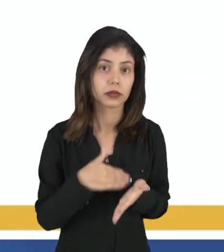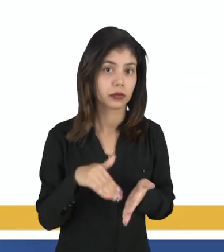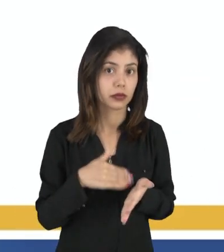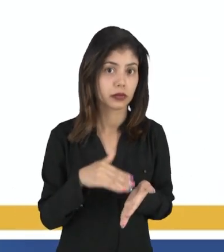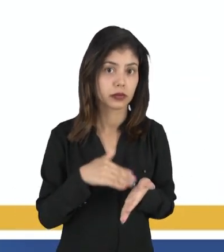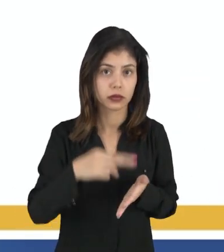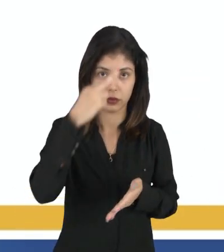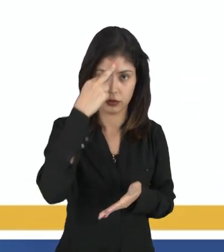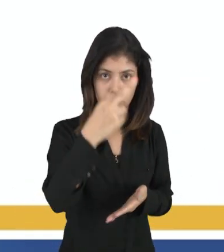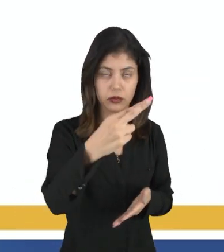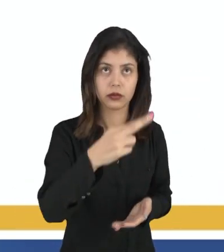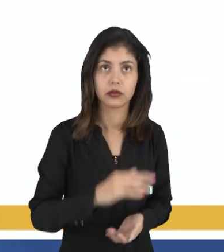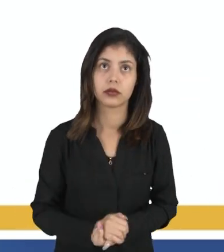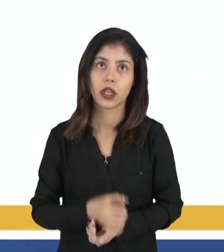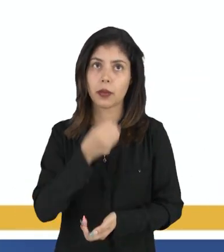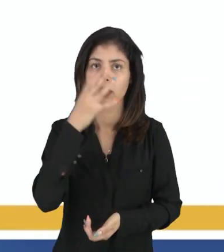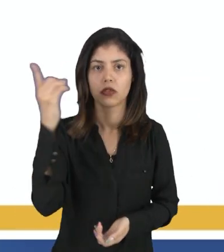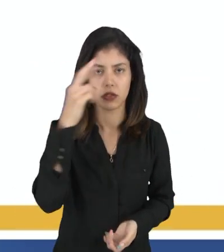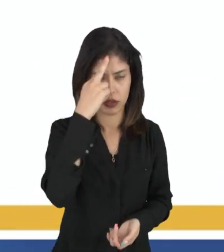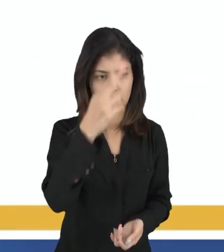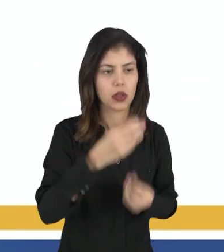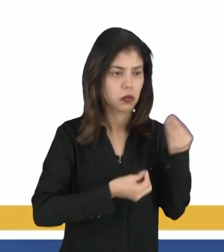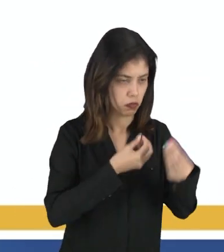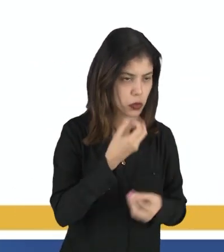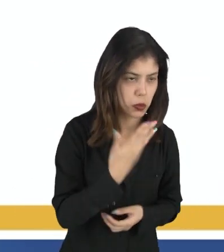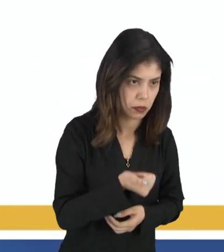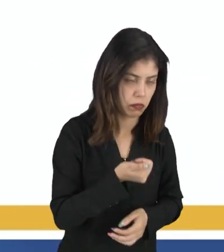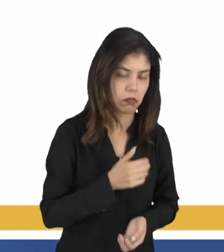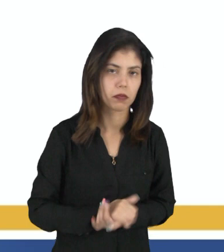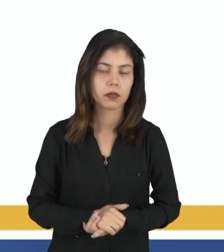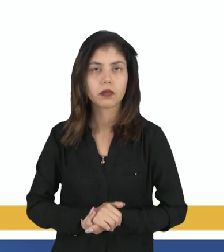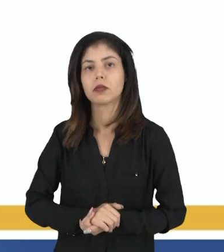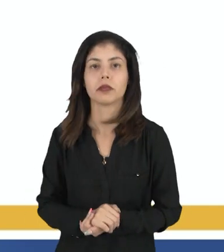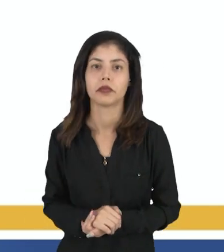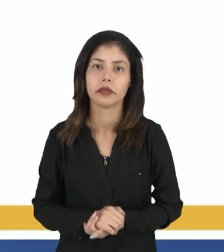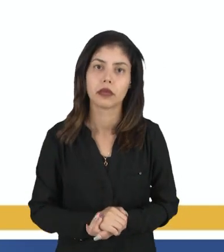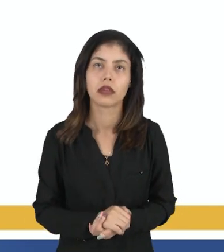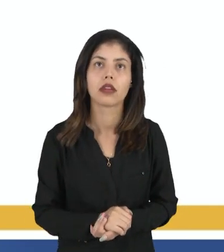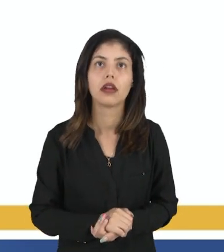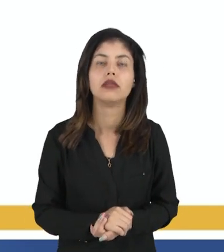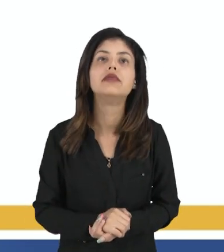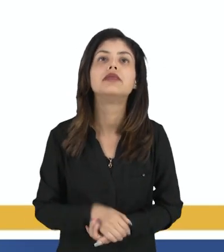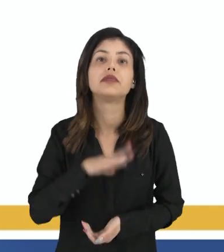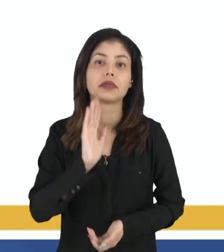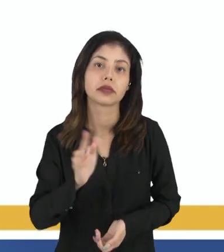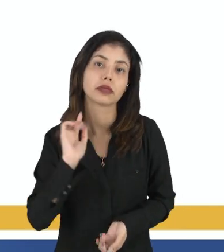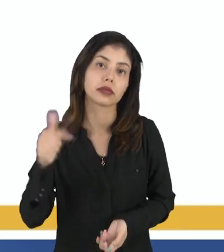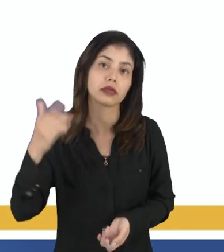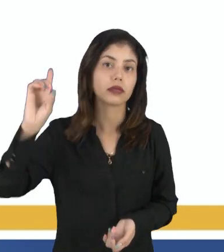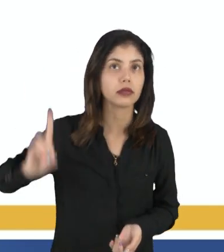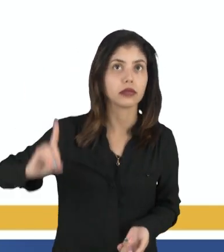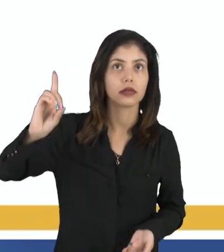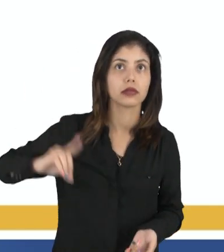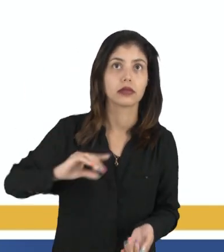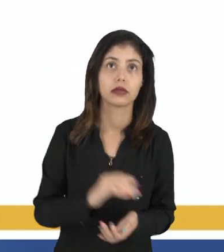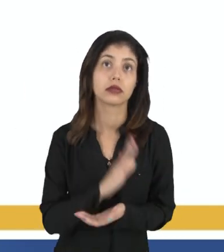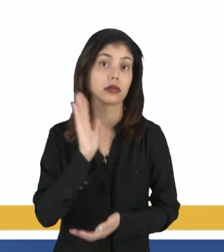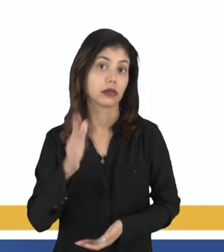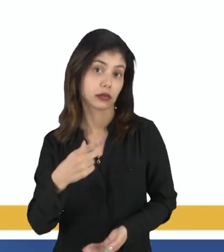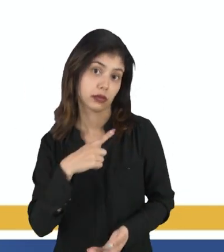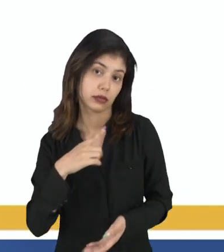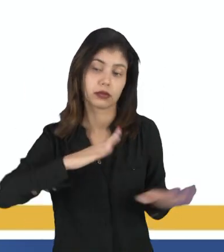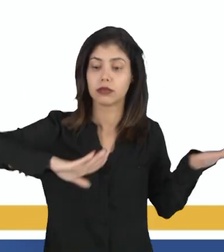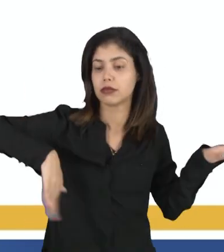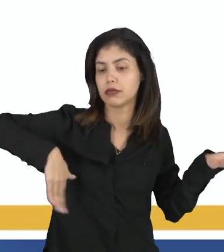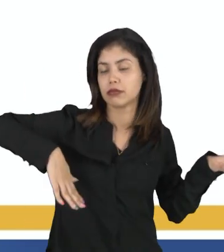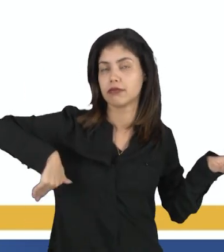escritório falando com o chefe. Bom dia, chefe, como vai? Ele cumprimenta o chefe. No lado direito, ele está na